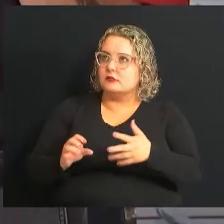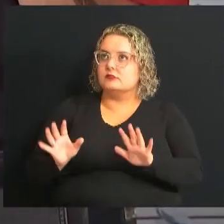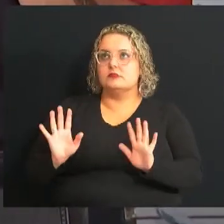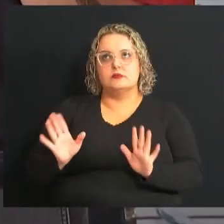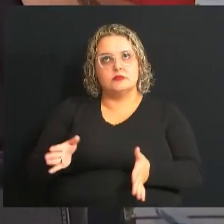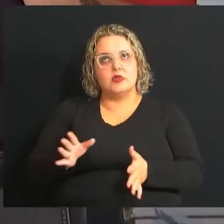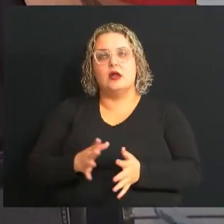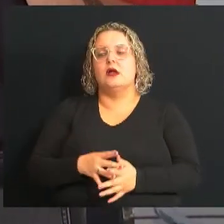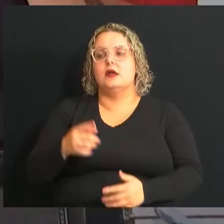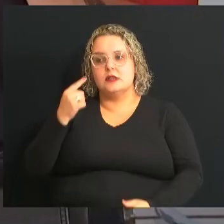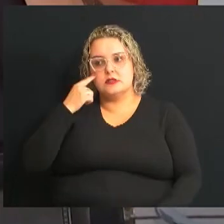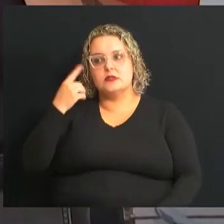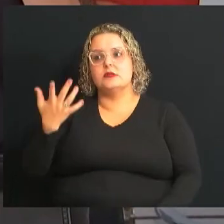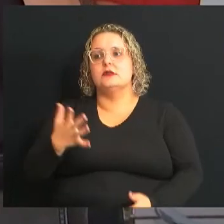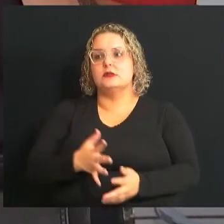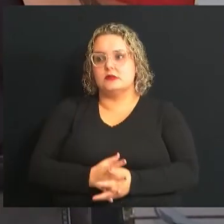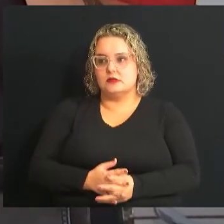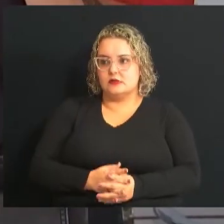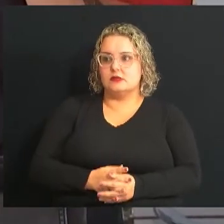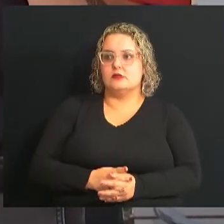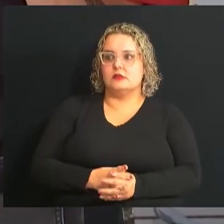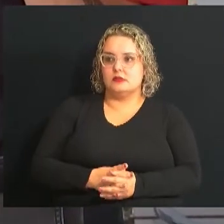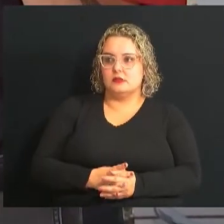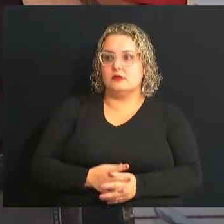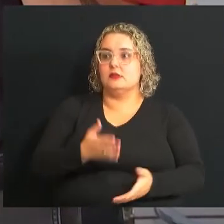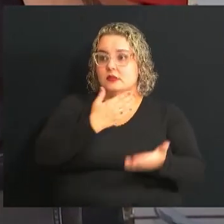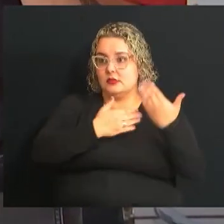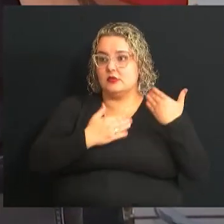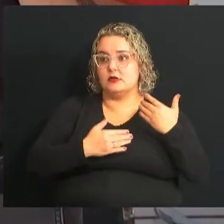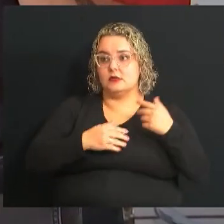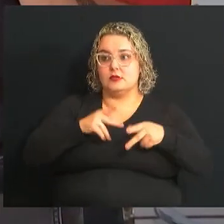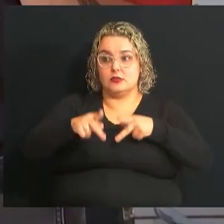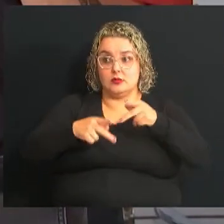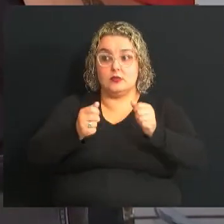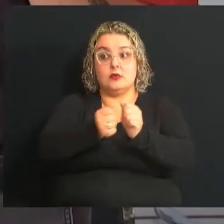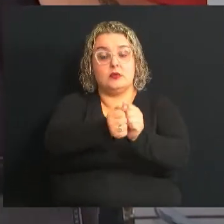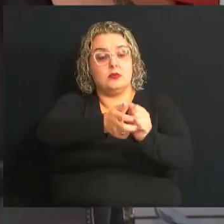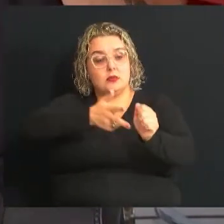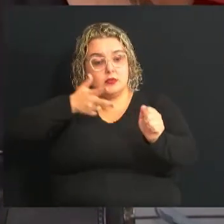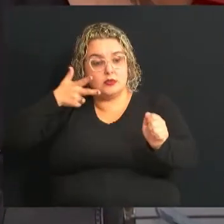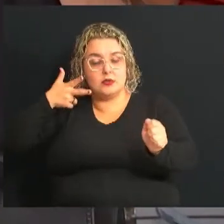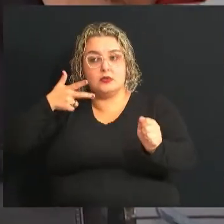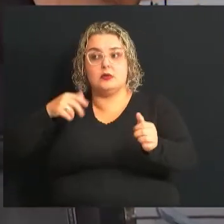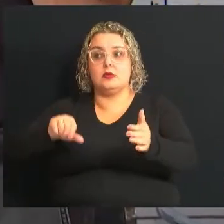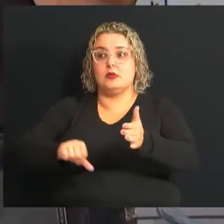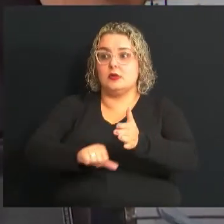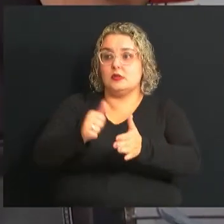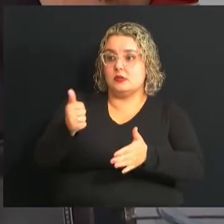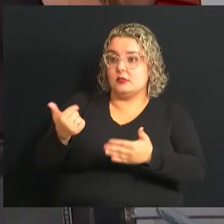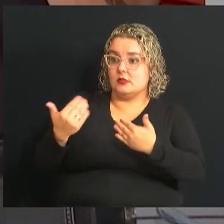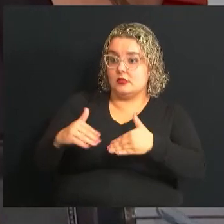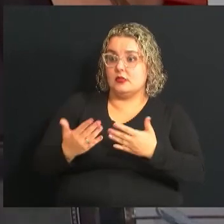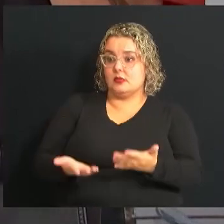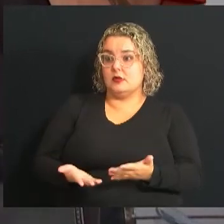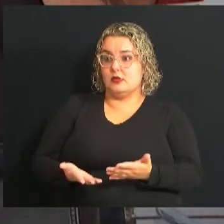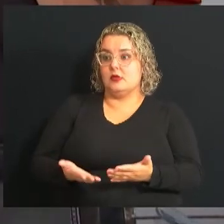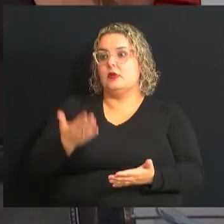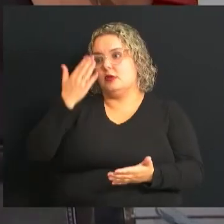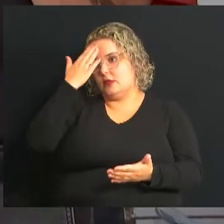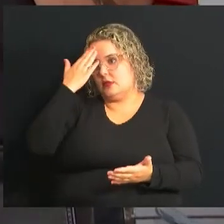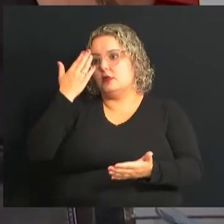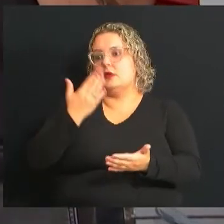essa ideia, cobrou sobre os povos indígenas aí nessa primeira aplicação, então eu creio que vai